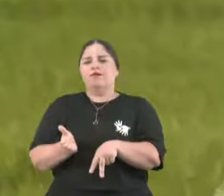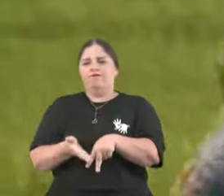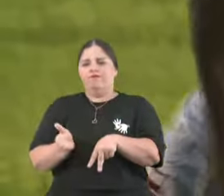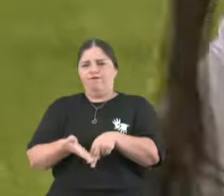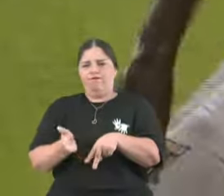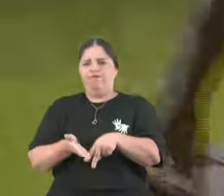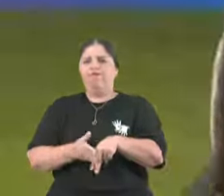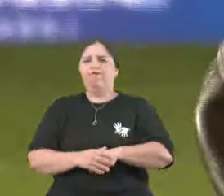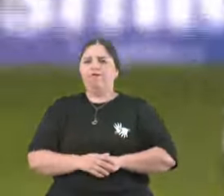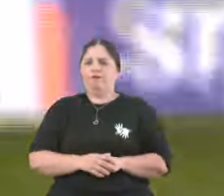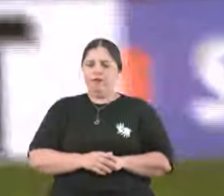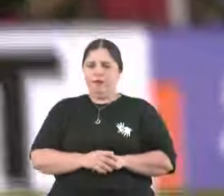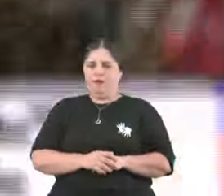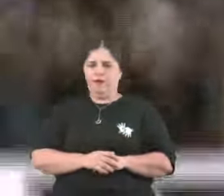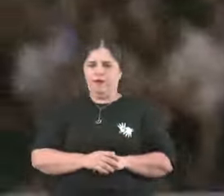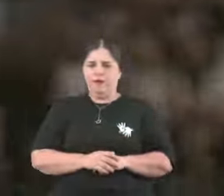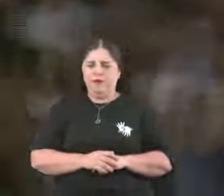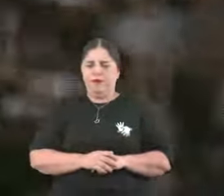Um abraço para eles.